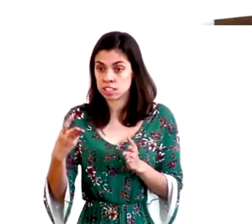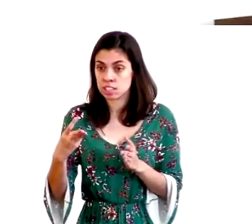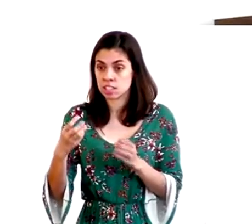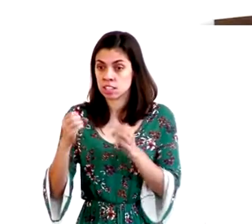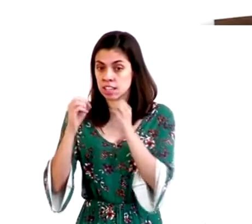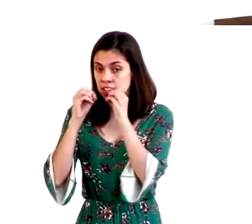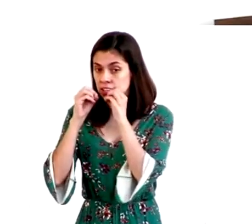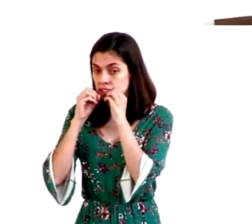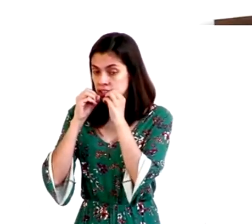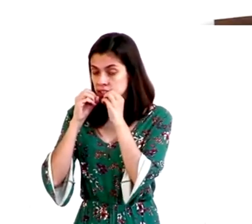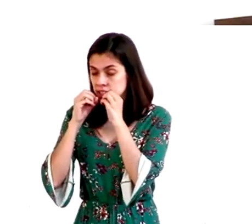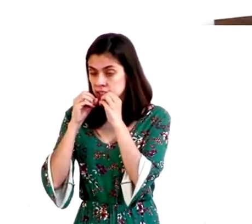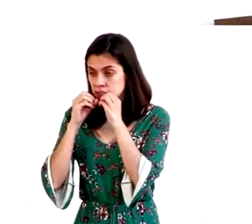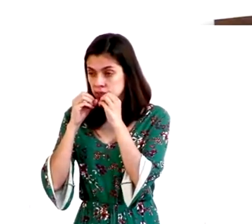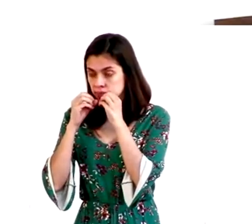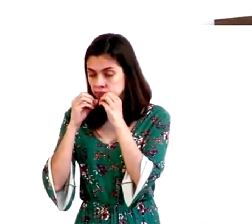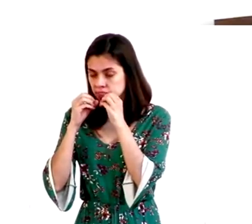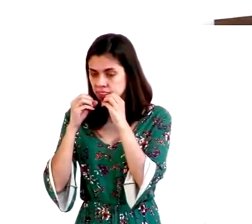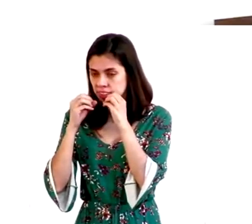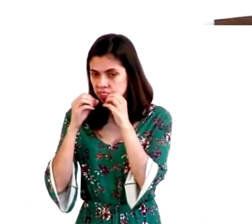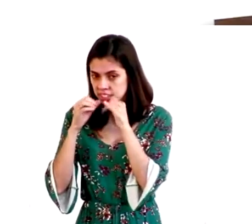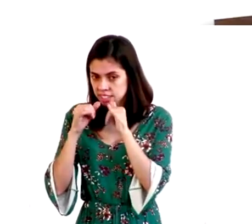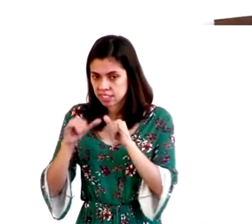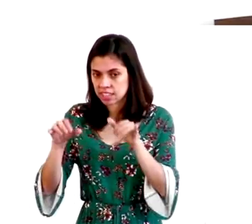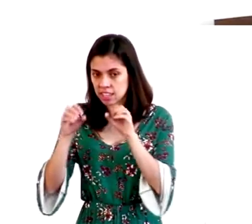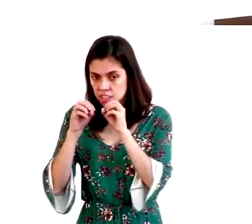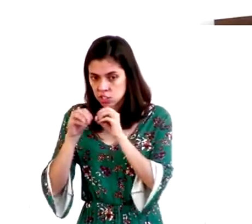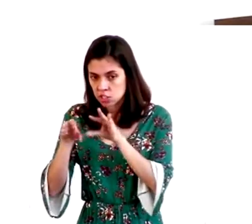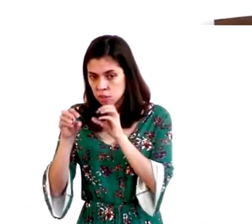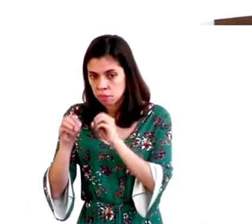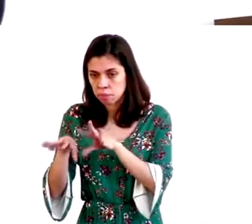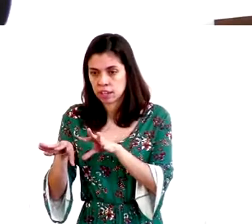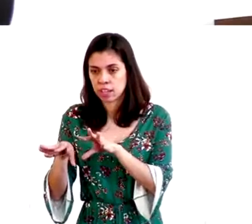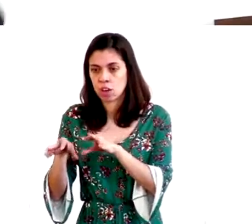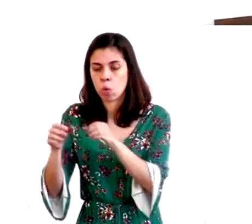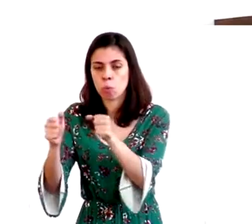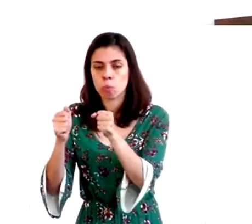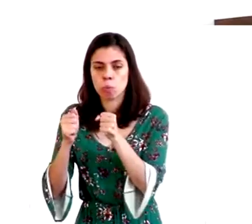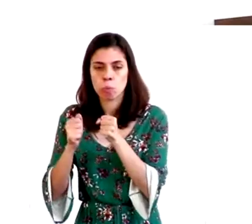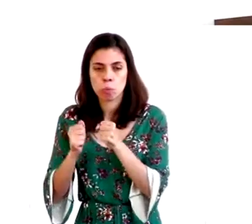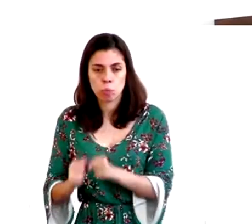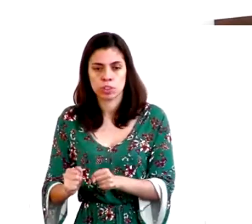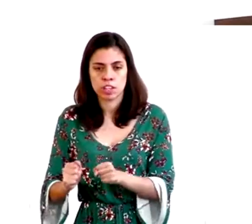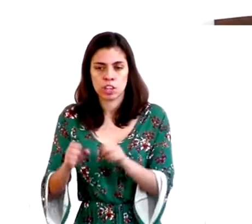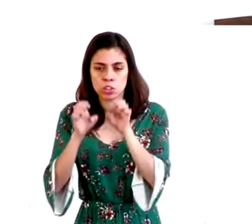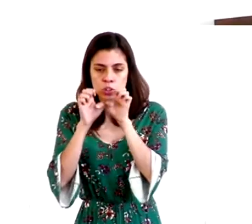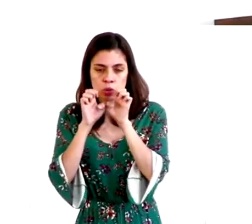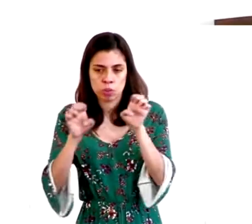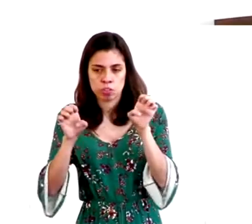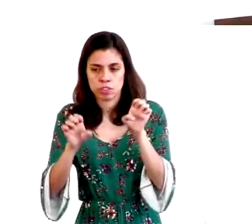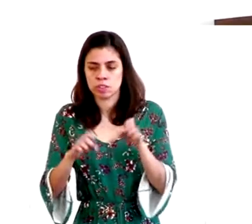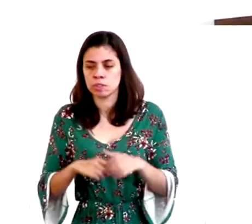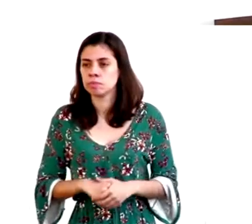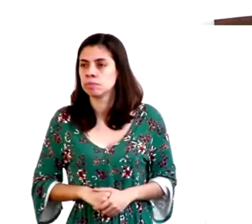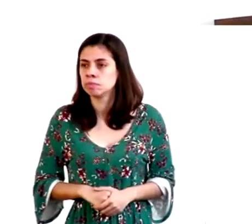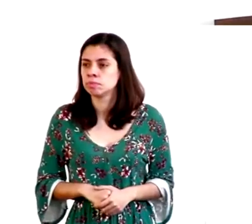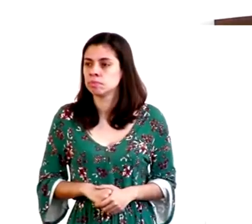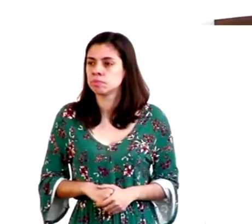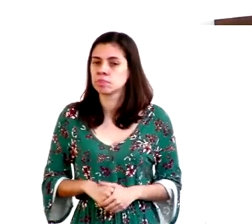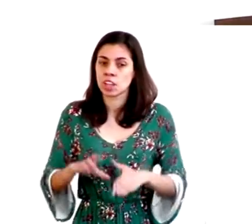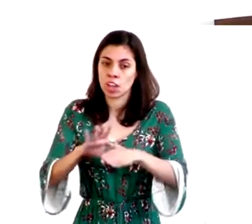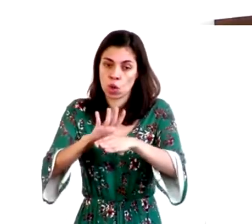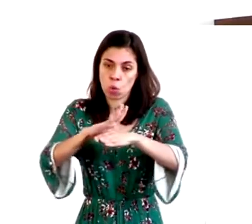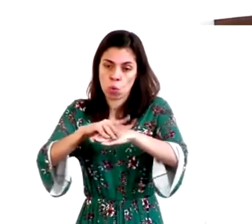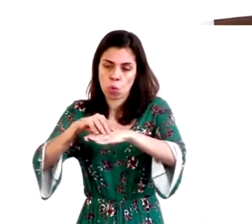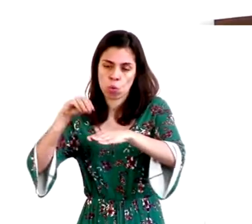Jesus percorria por toda a Galileia, ensinando nas sinagogas, pregando o evangelho do reino e